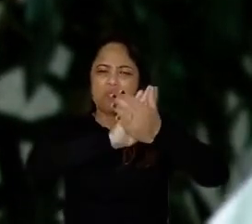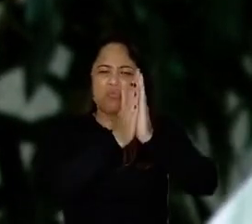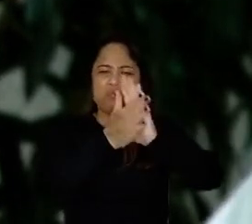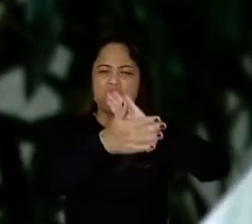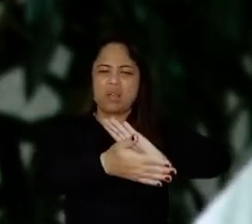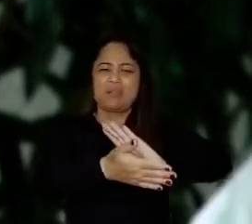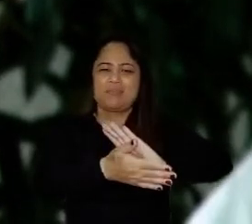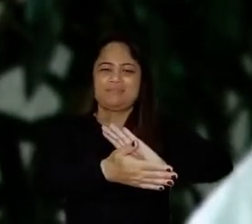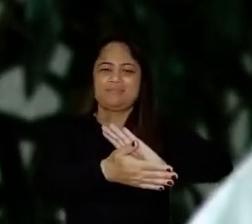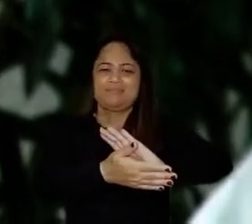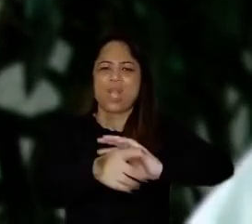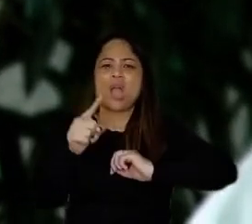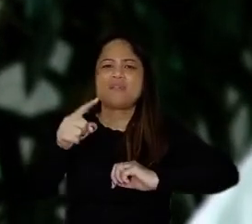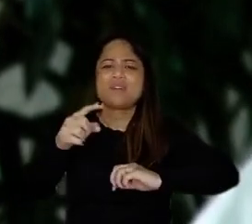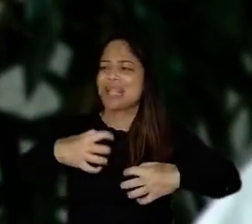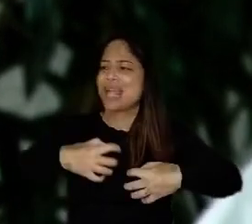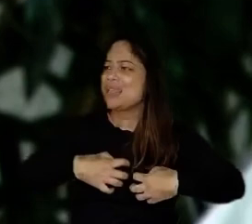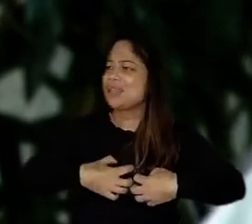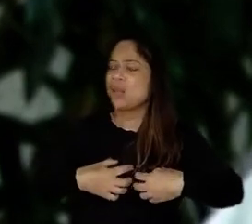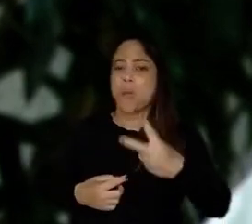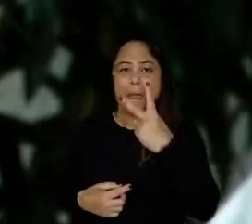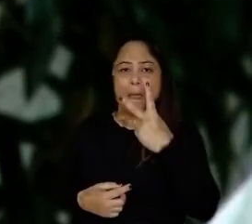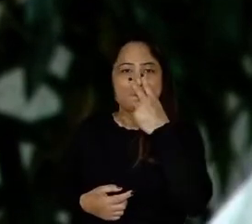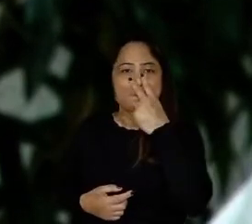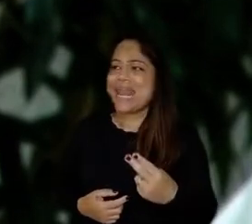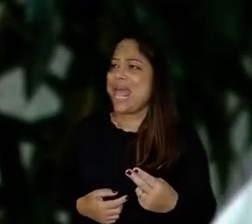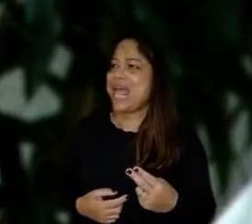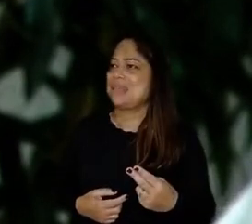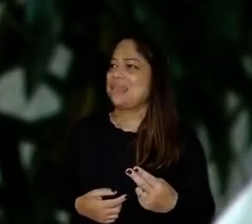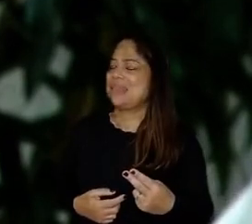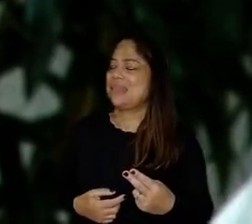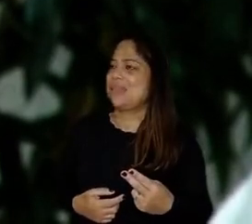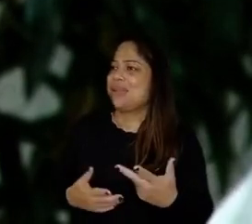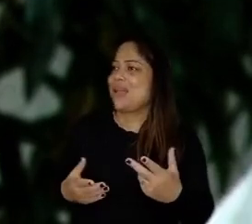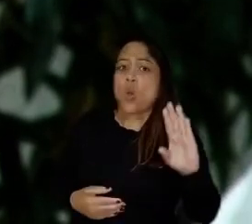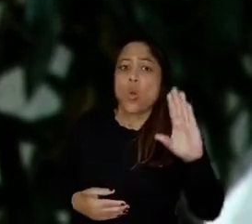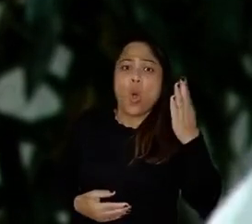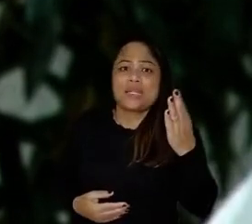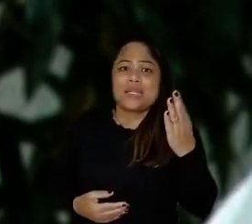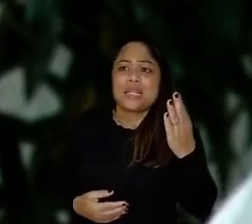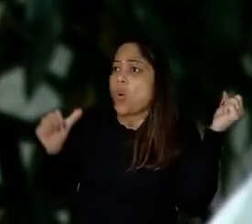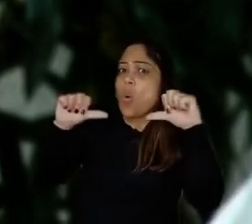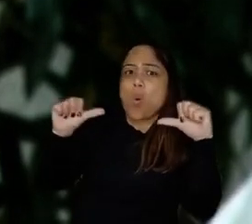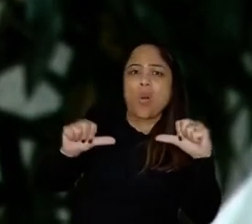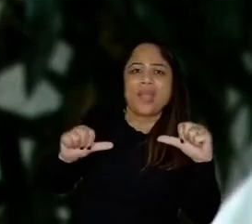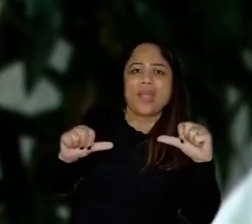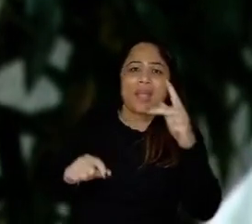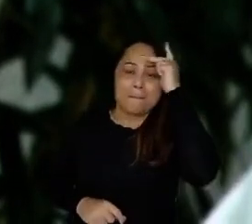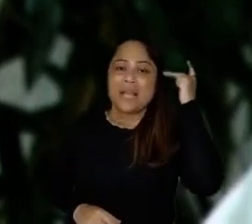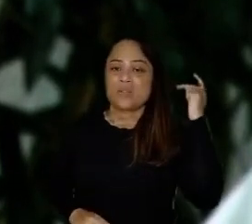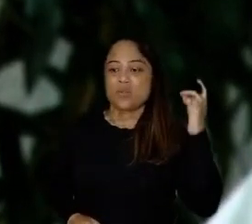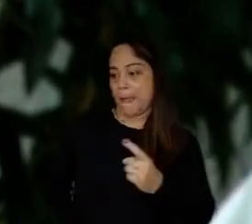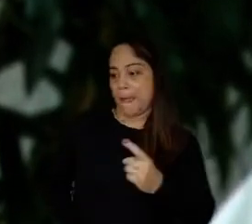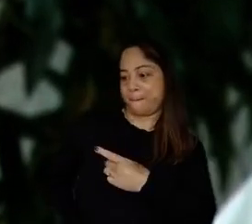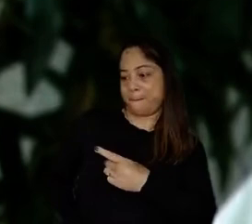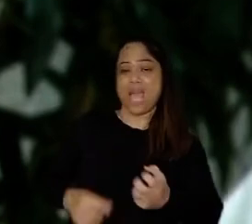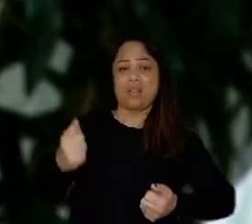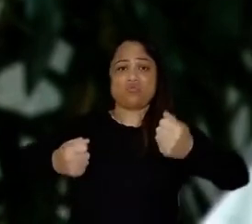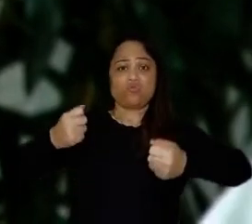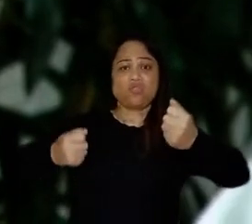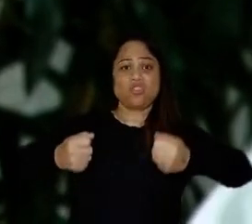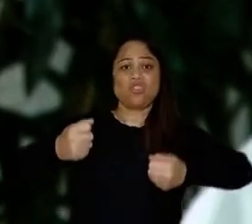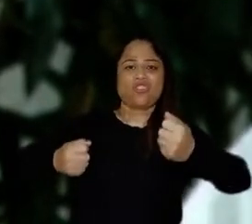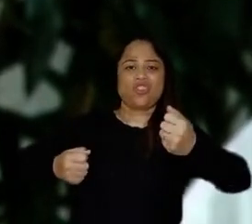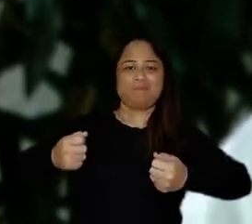tem, que parece que alguma coisa vai acontecer com você. O Senhor me mostra aqui pessoas que estão com medo de dirigir. Você tem